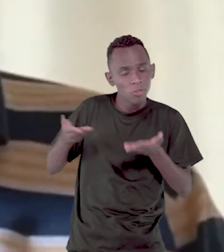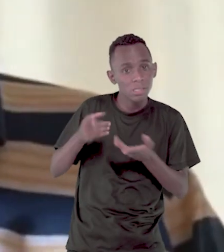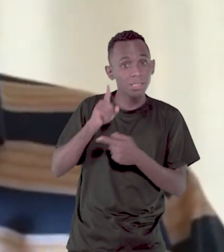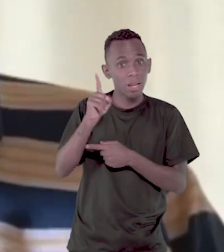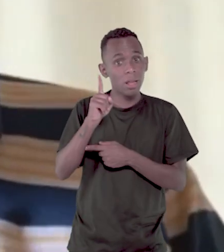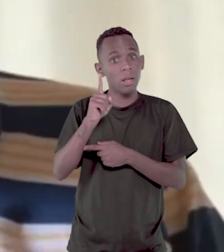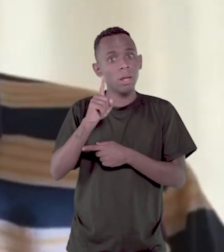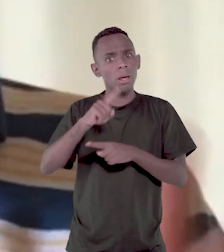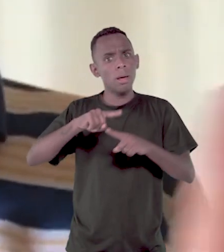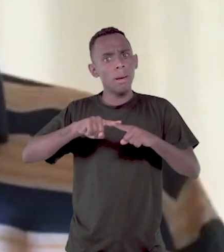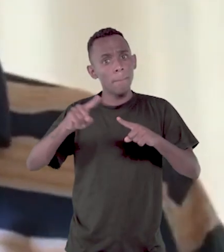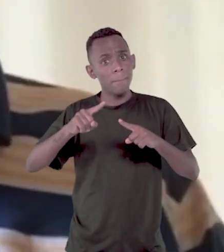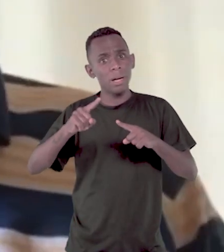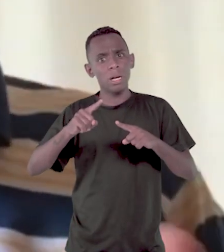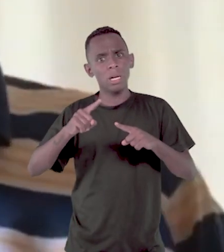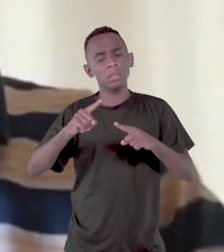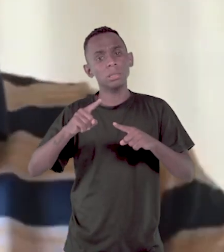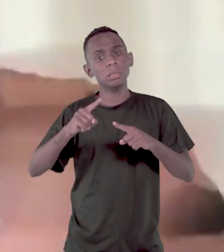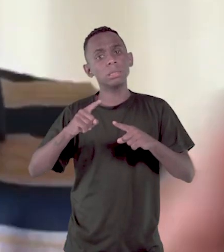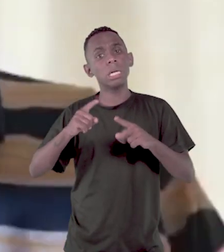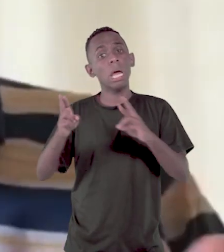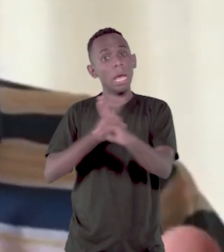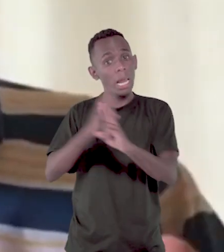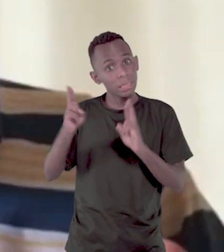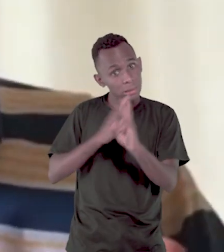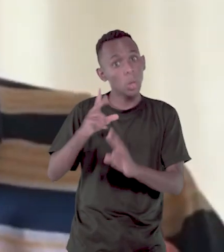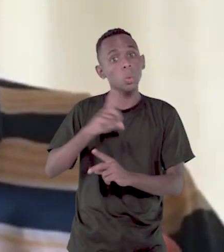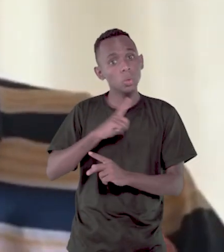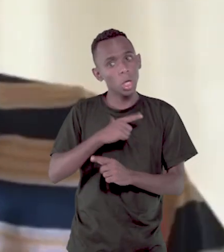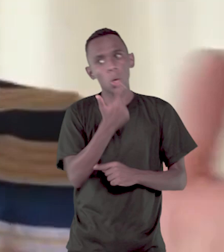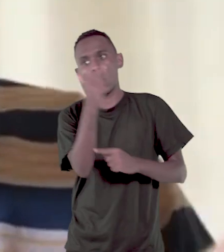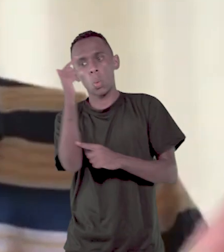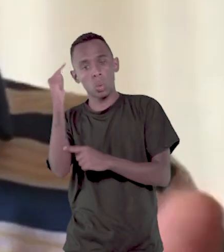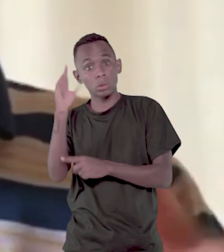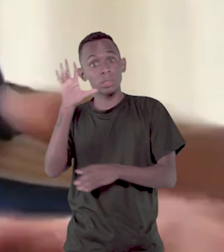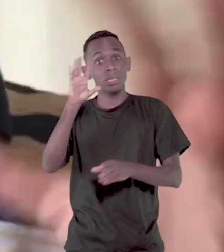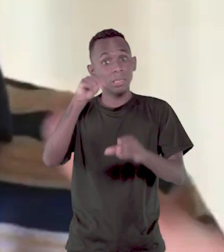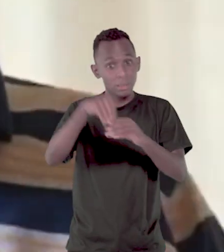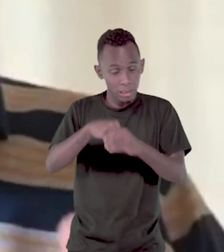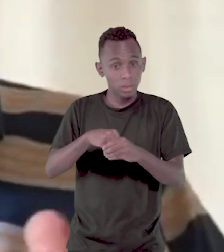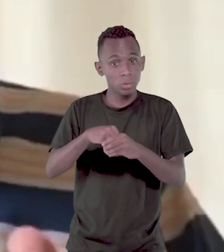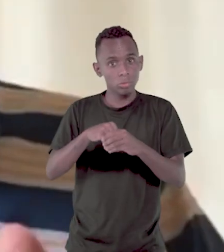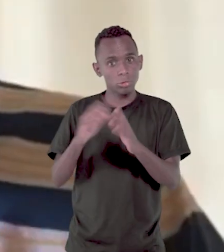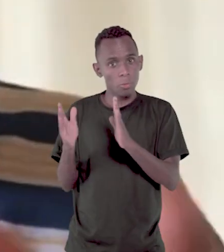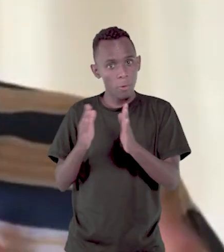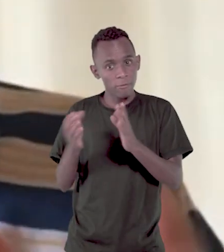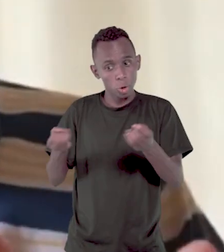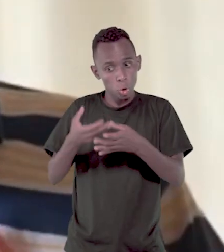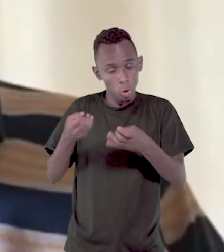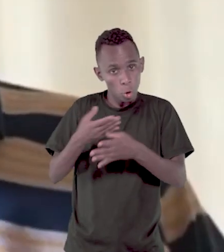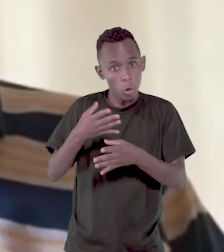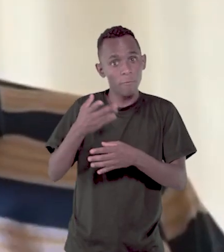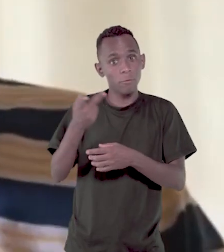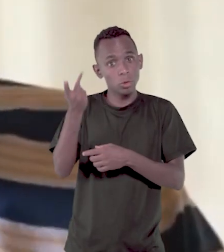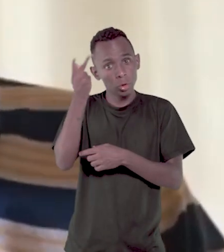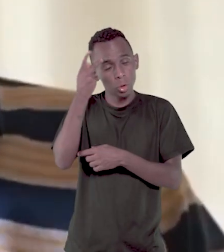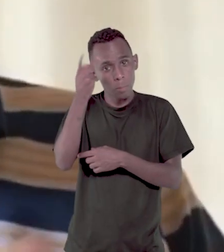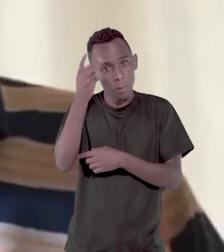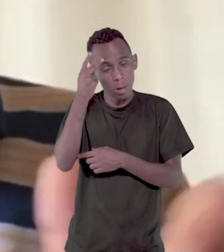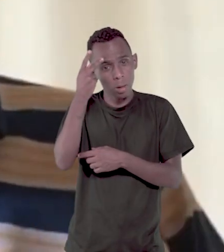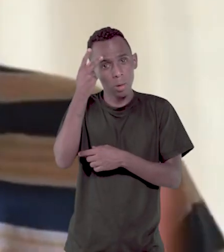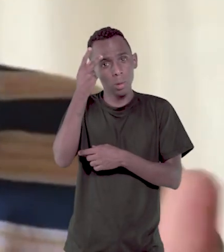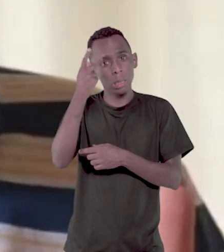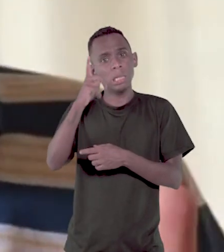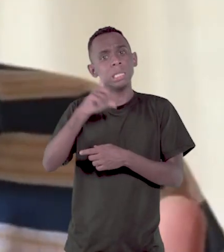movimento único, né, mas ele logo mostra que ele não era um movimento único. Você vai ter, dentro do modernismo de São Paulo,